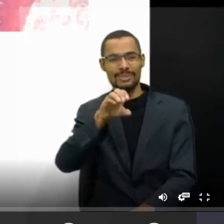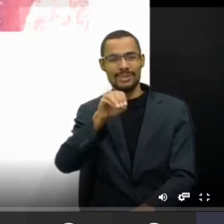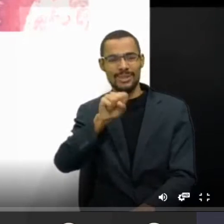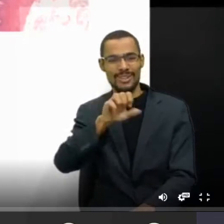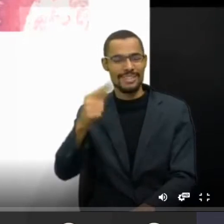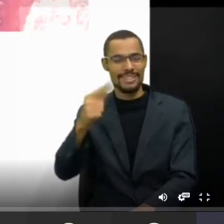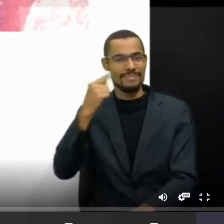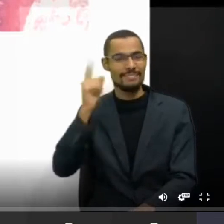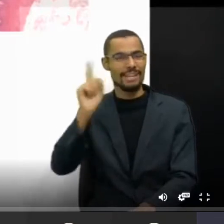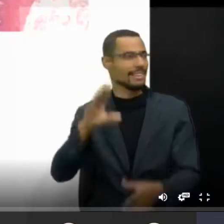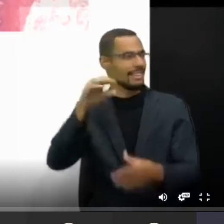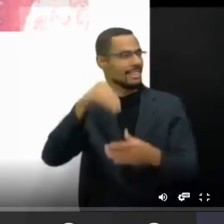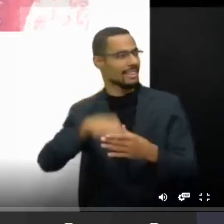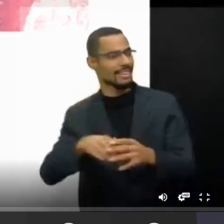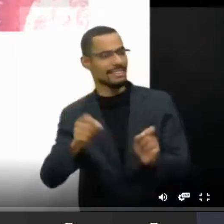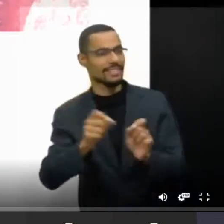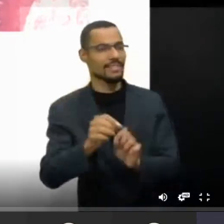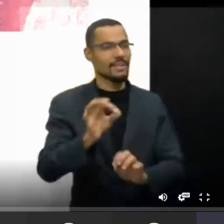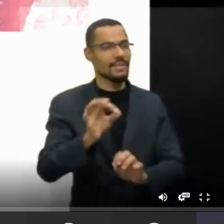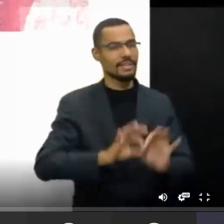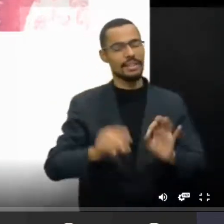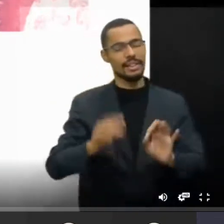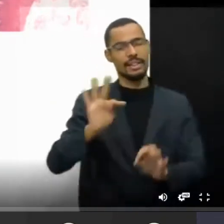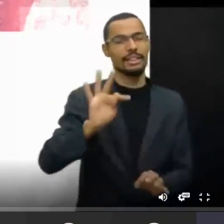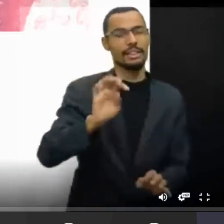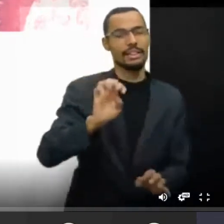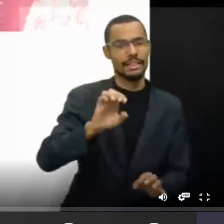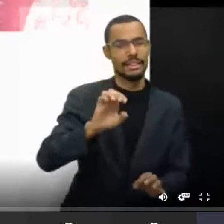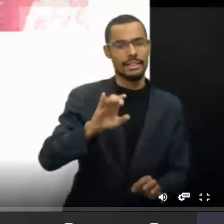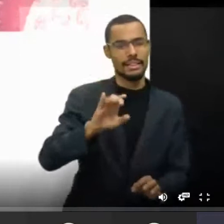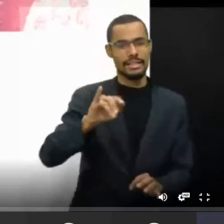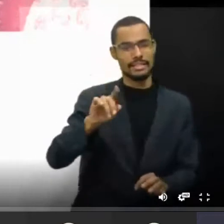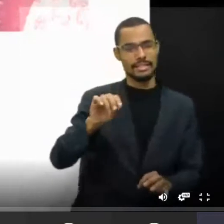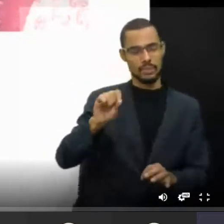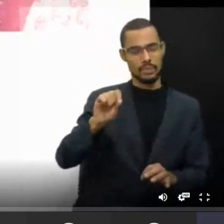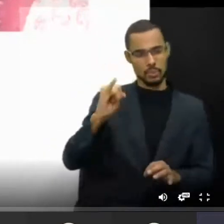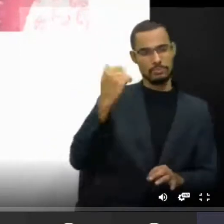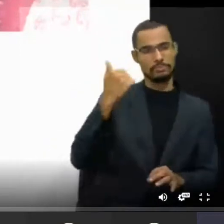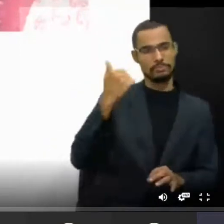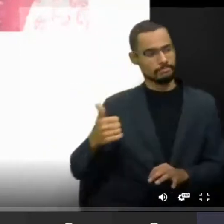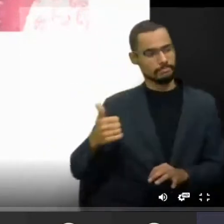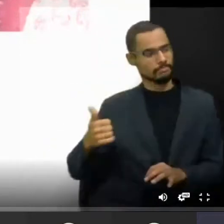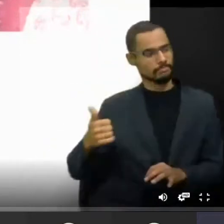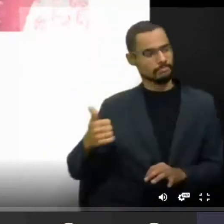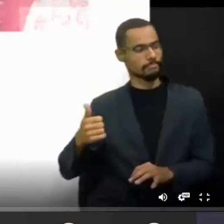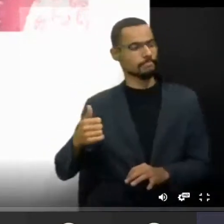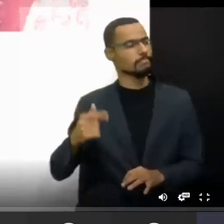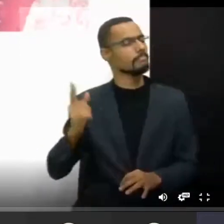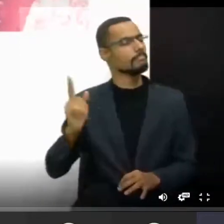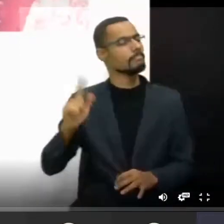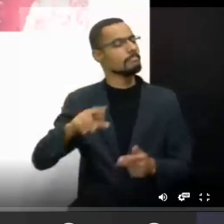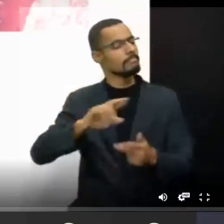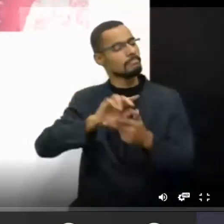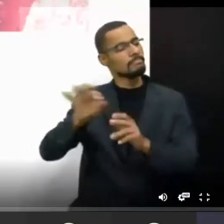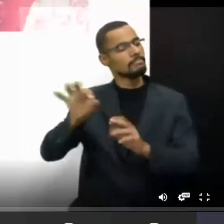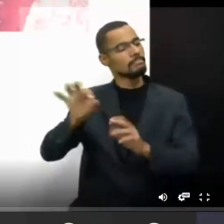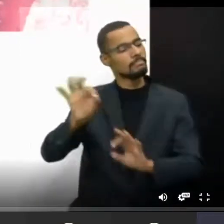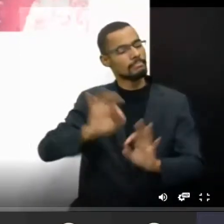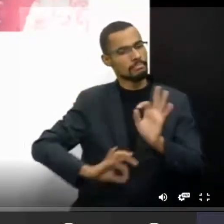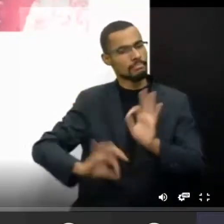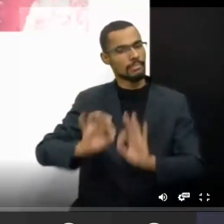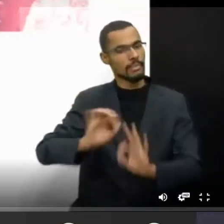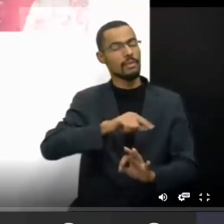temos inseridas nessa região tecidos musculares. Tudo bem? Então, essas são as estruturas